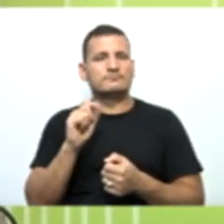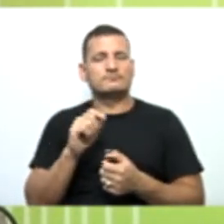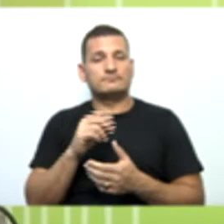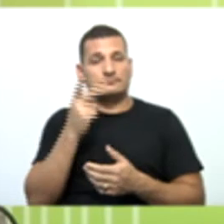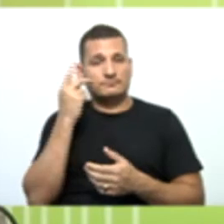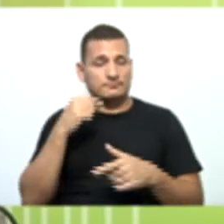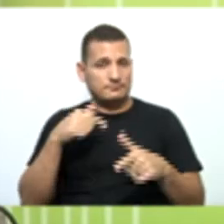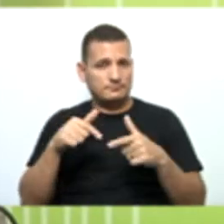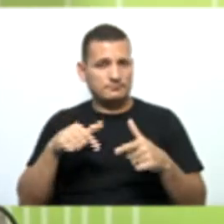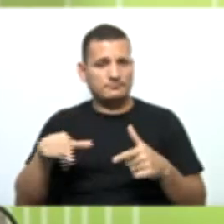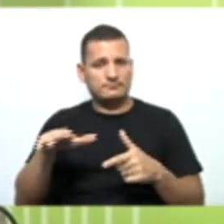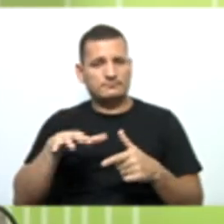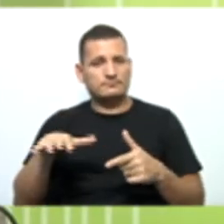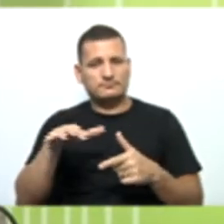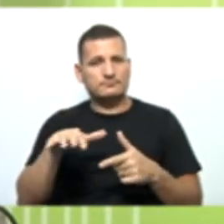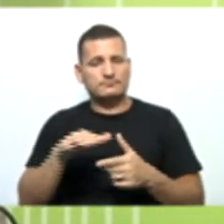área